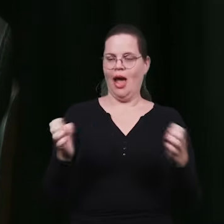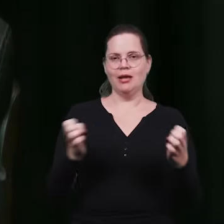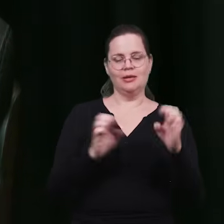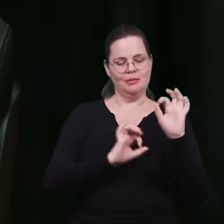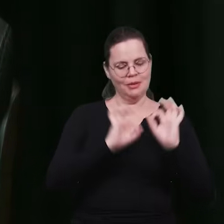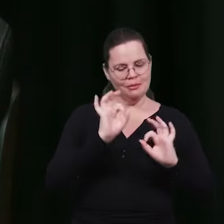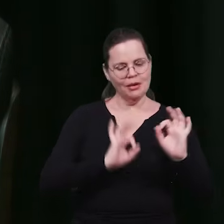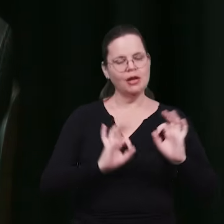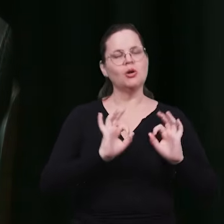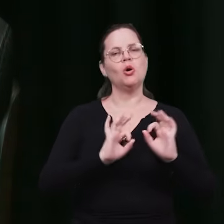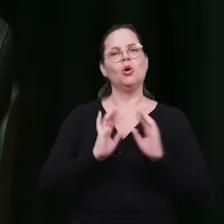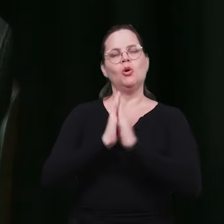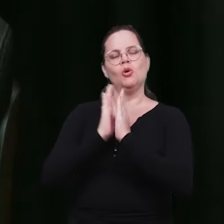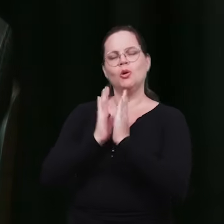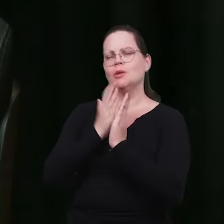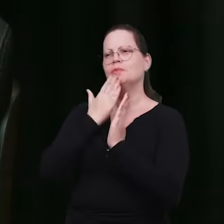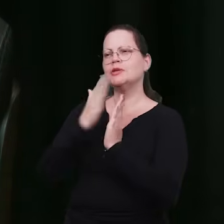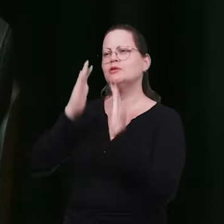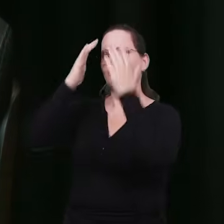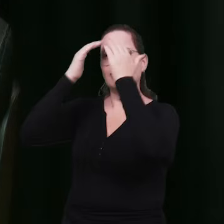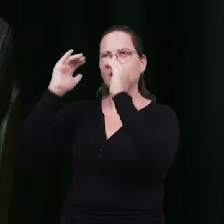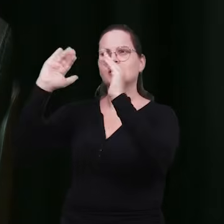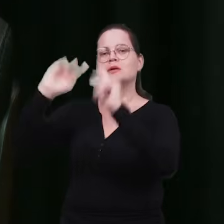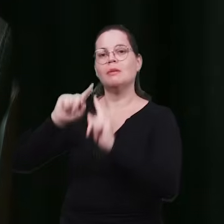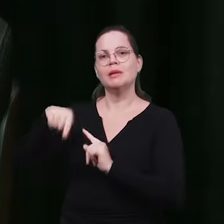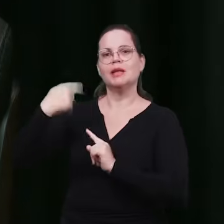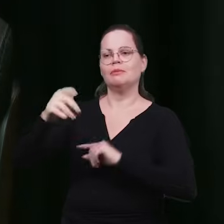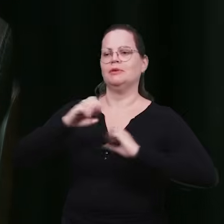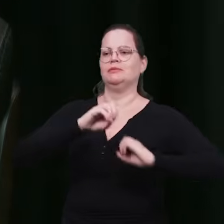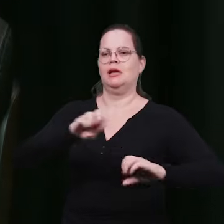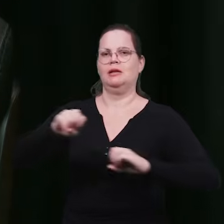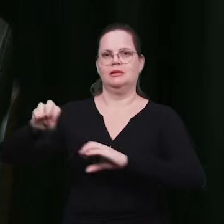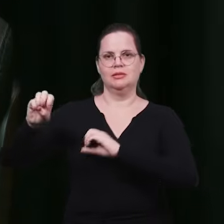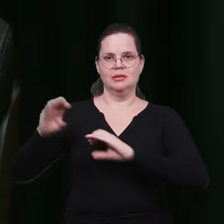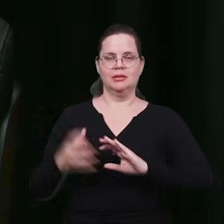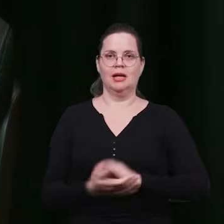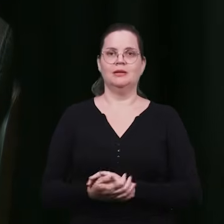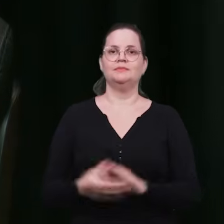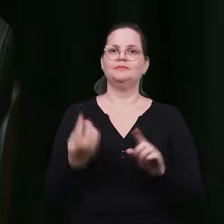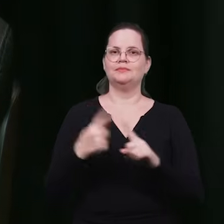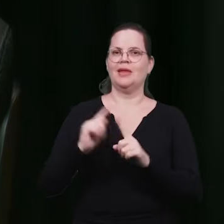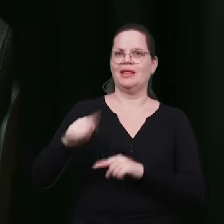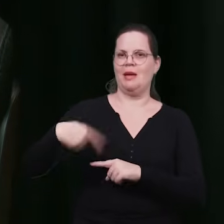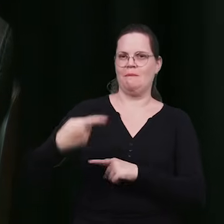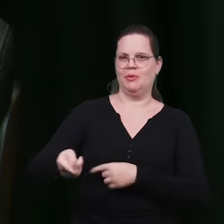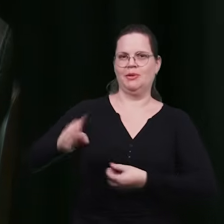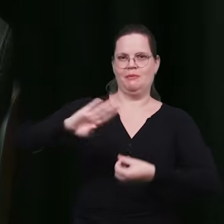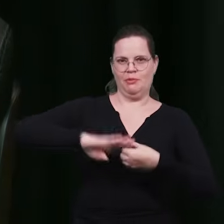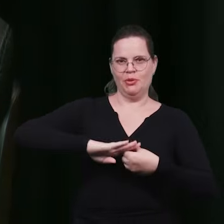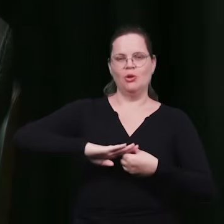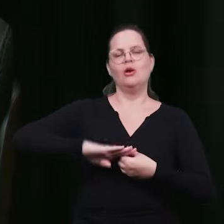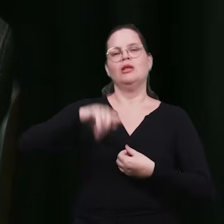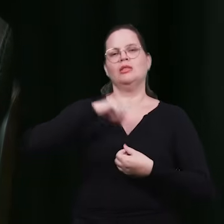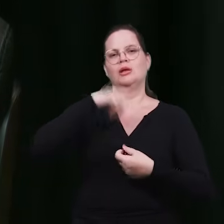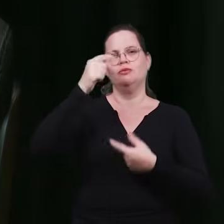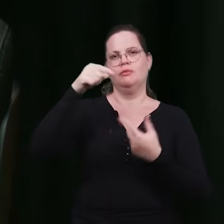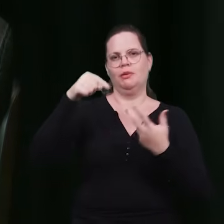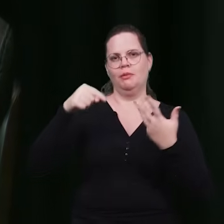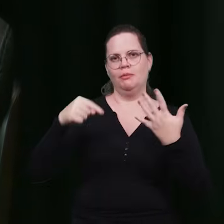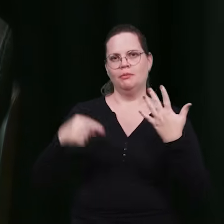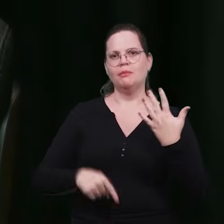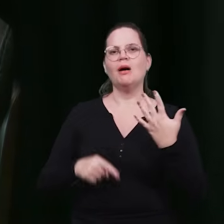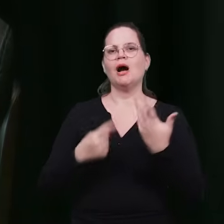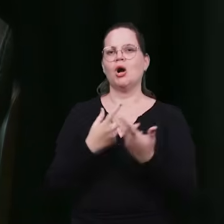na verdade, o momento aqui pós-cativeiro foi um momento que muitas coisas relacionadas às coisas sagradas caíram